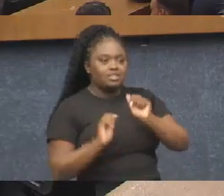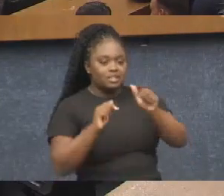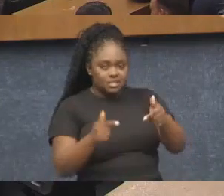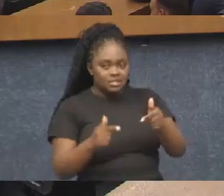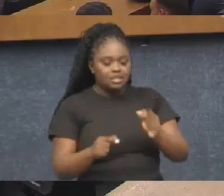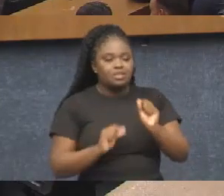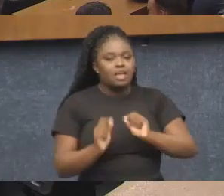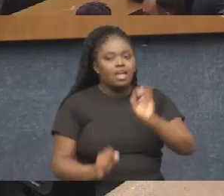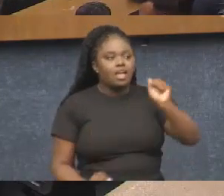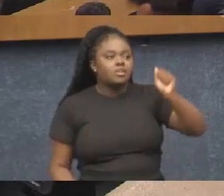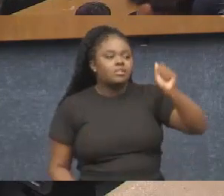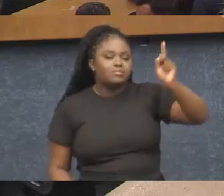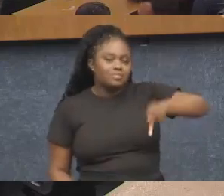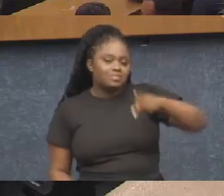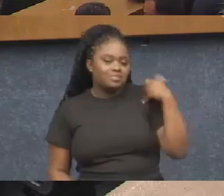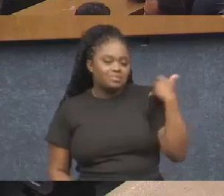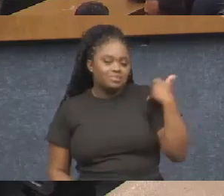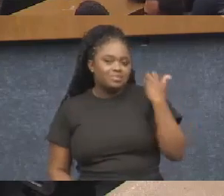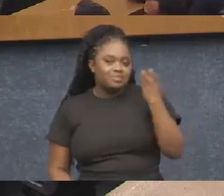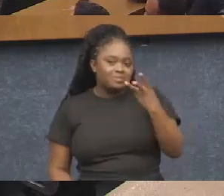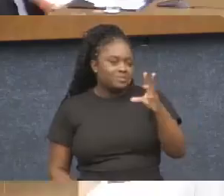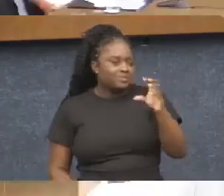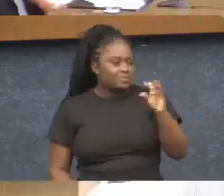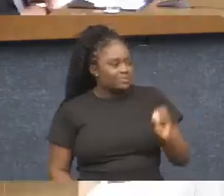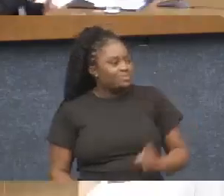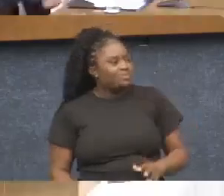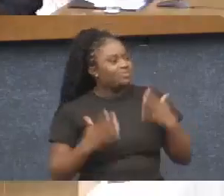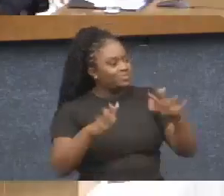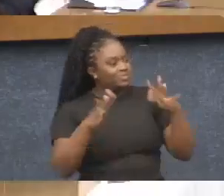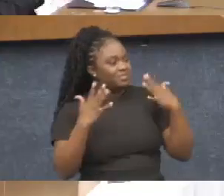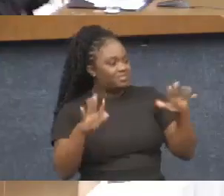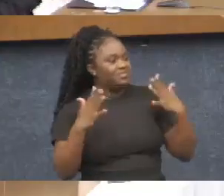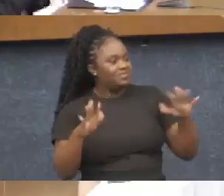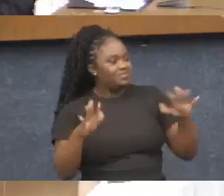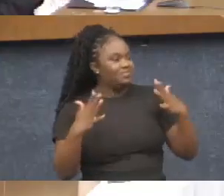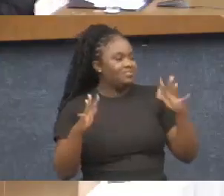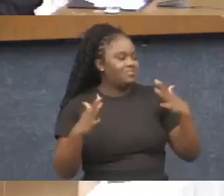indústria, aposentar aos 30 anos. Salve de palmas para o Iago também.